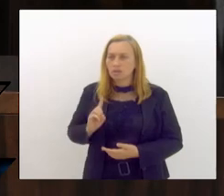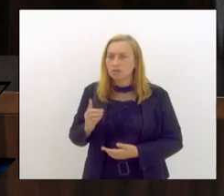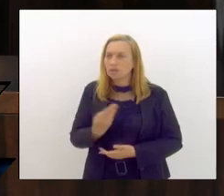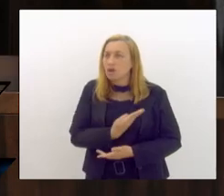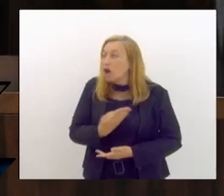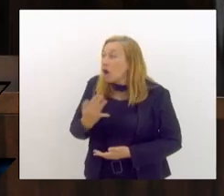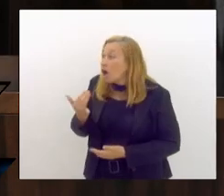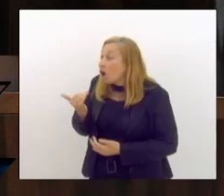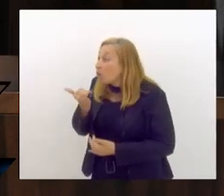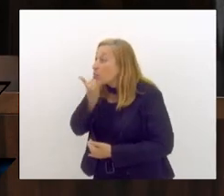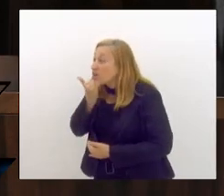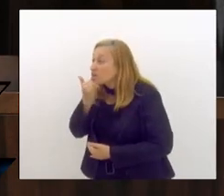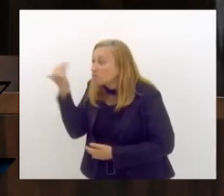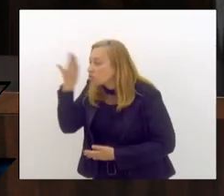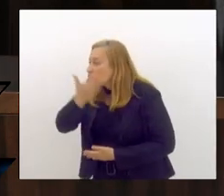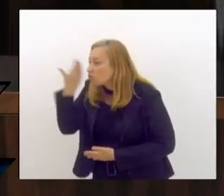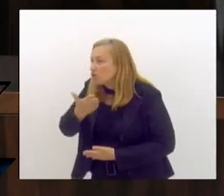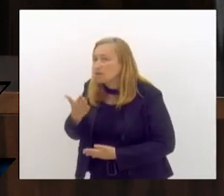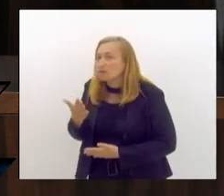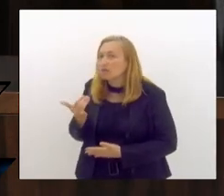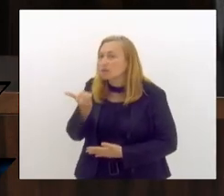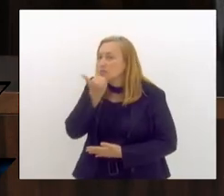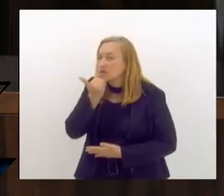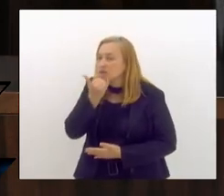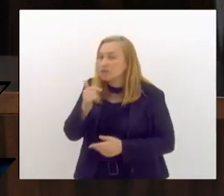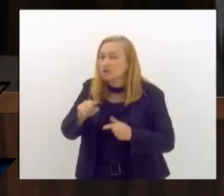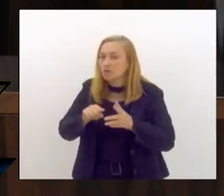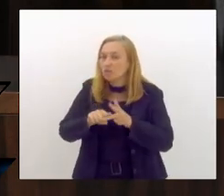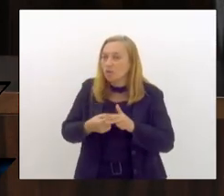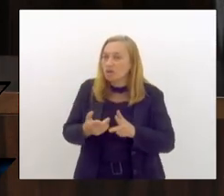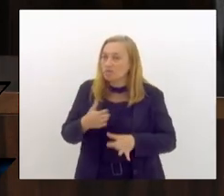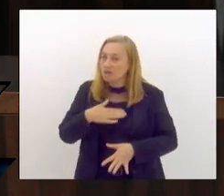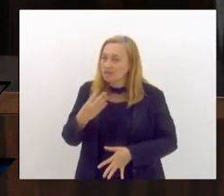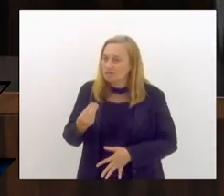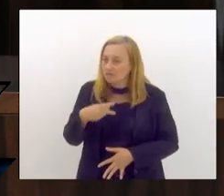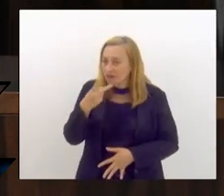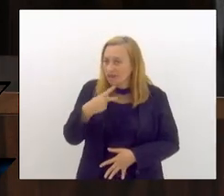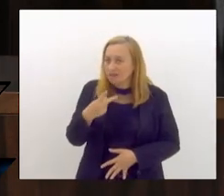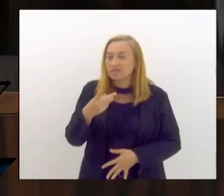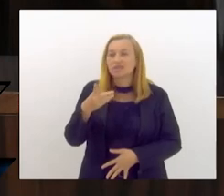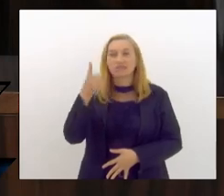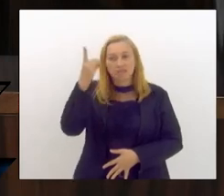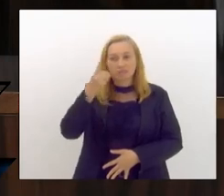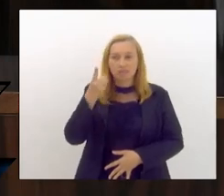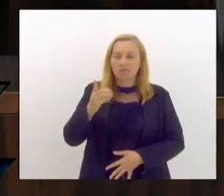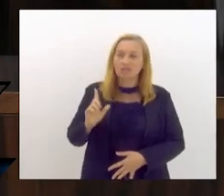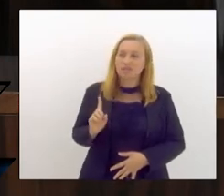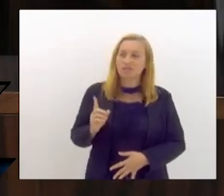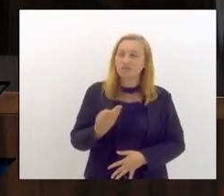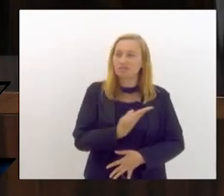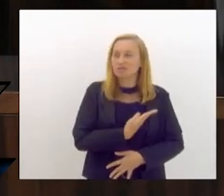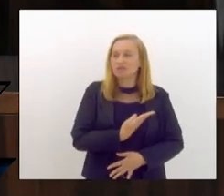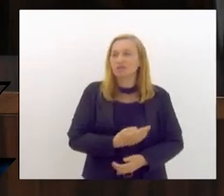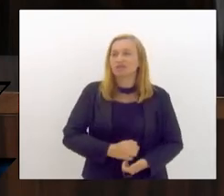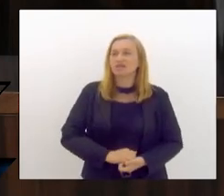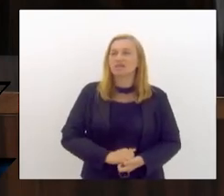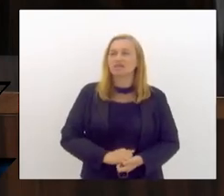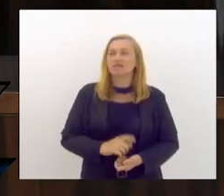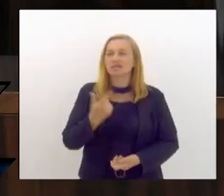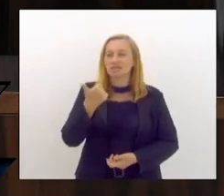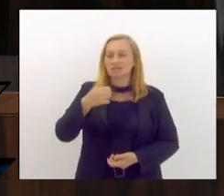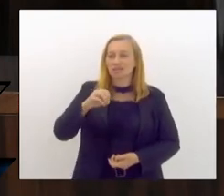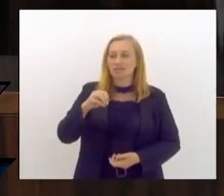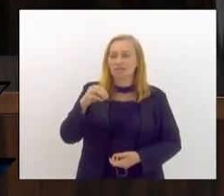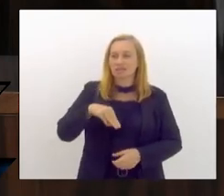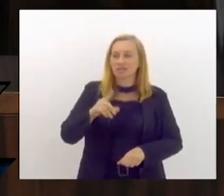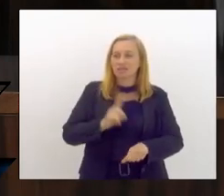Perdão, Dani, eu não te vi. Perdão, corrija a minha fala. Deputada Dani Balbi, Vossa Excelência dispõe de 10